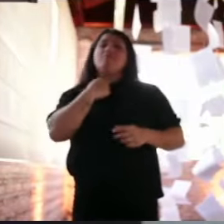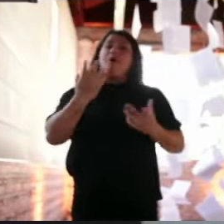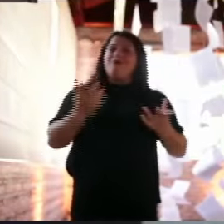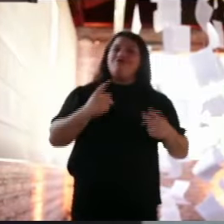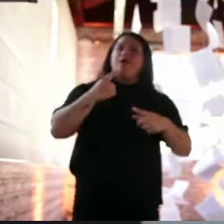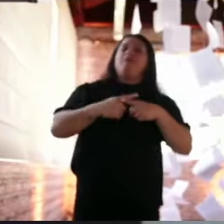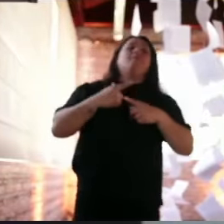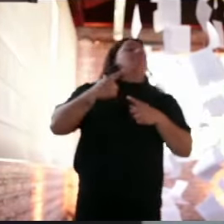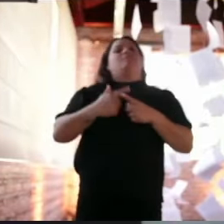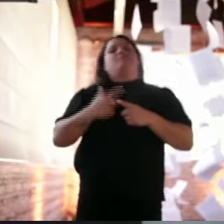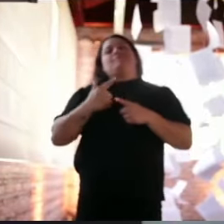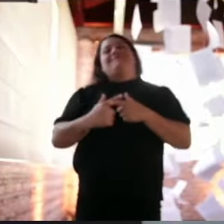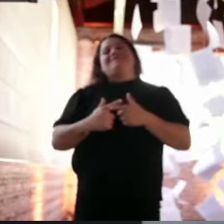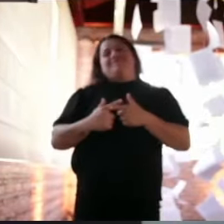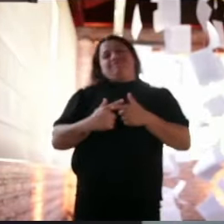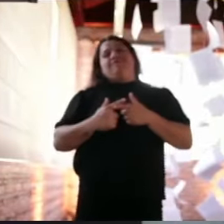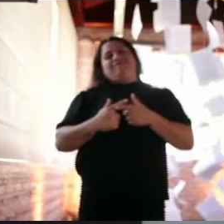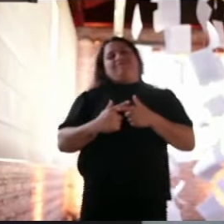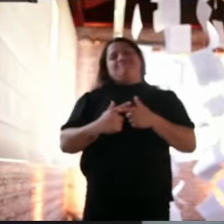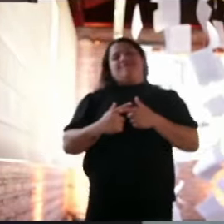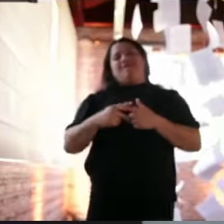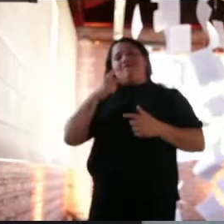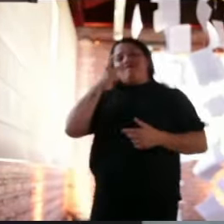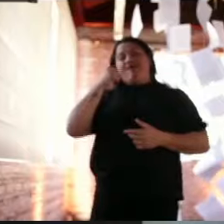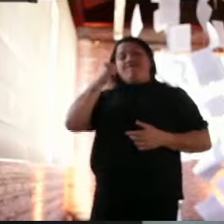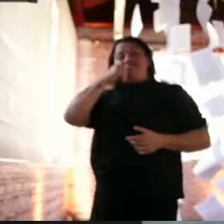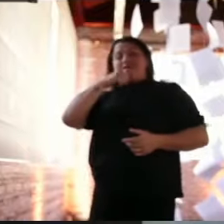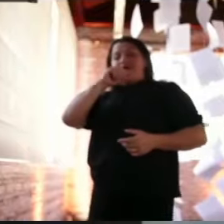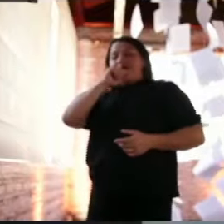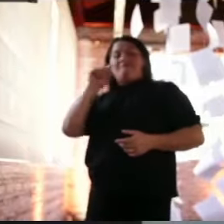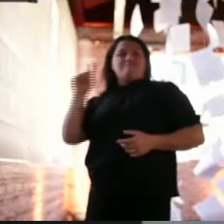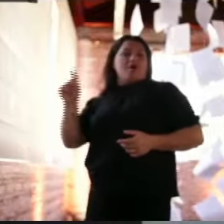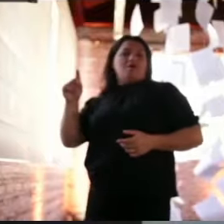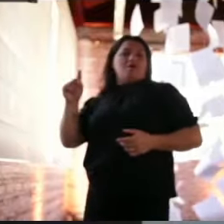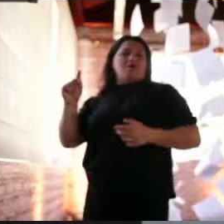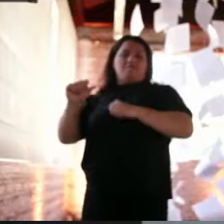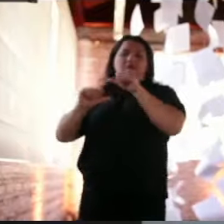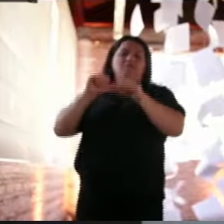convém muito supor que as mães são insubstituíveis